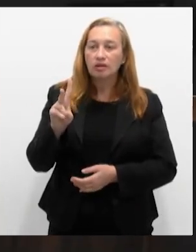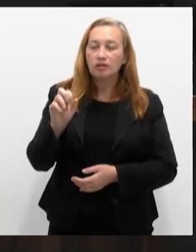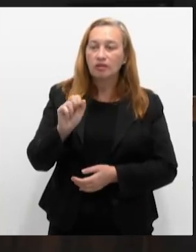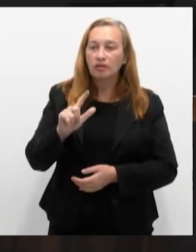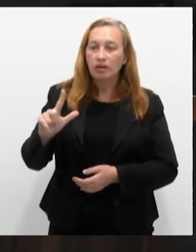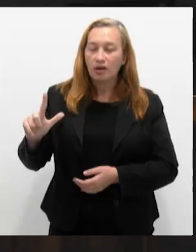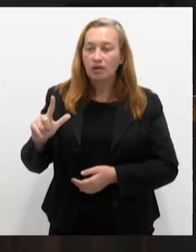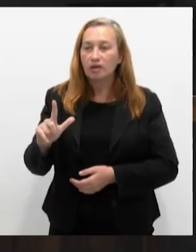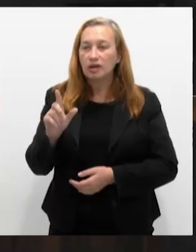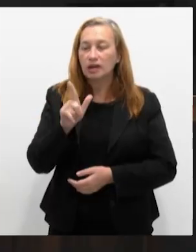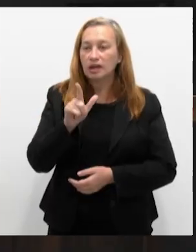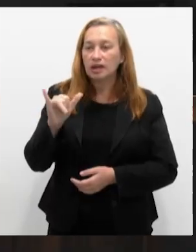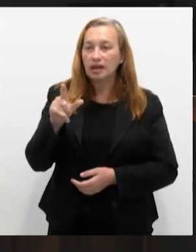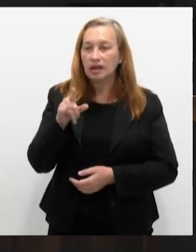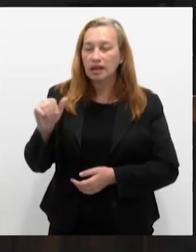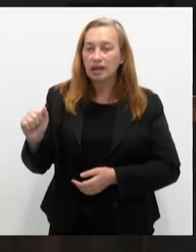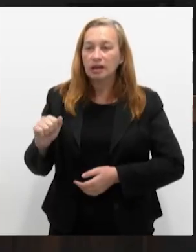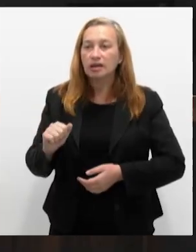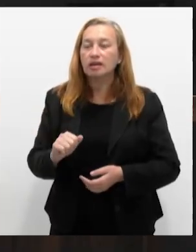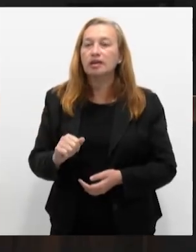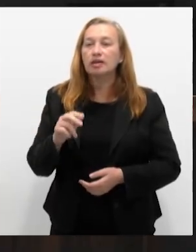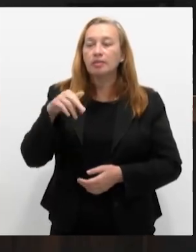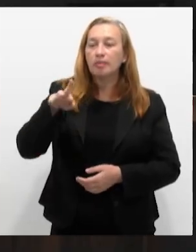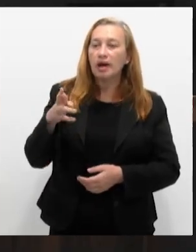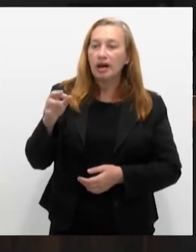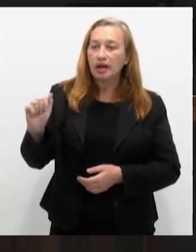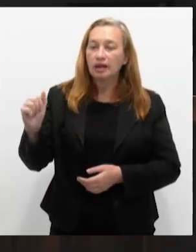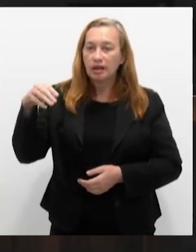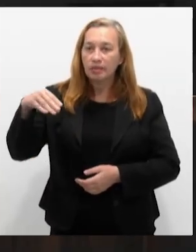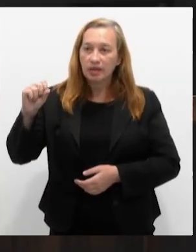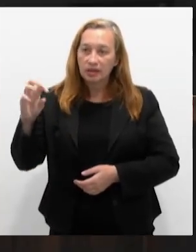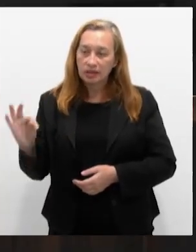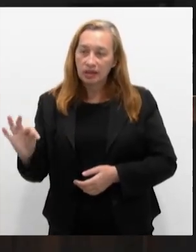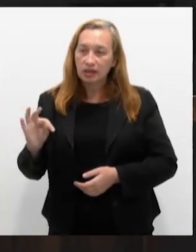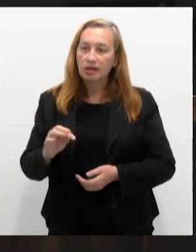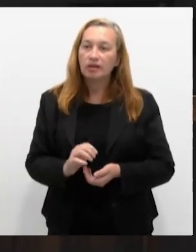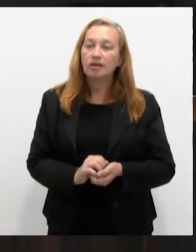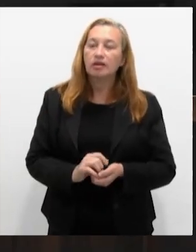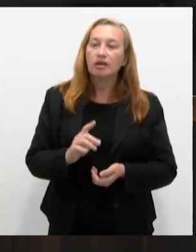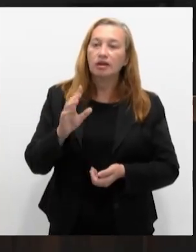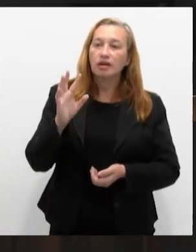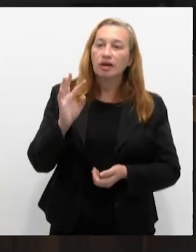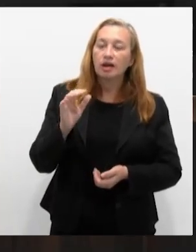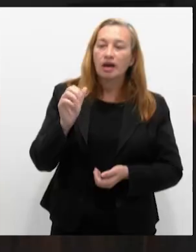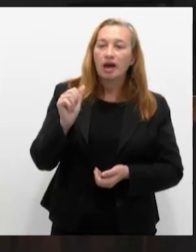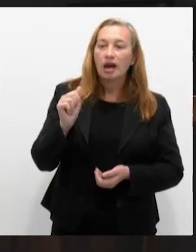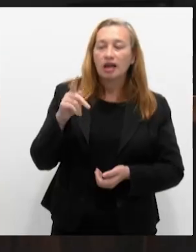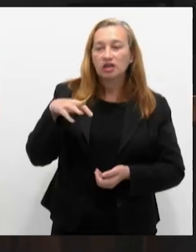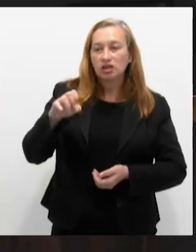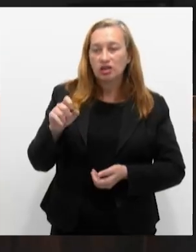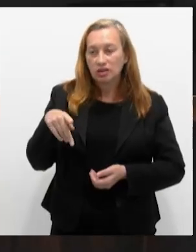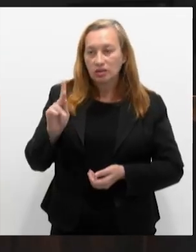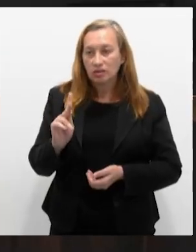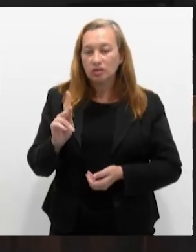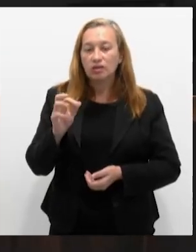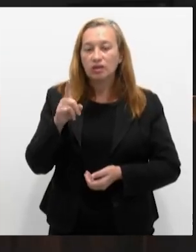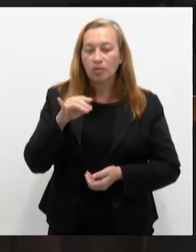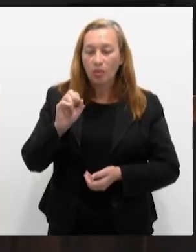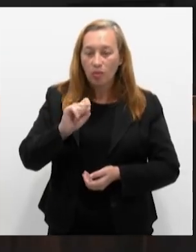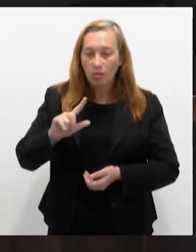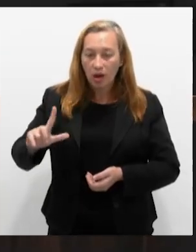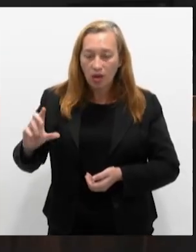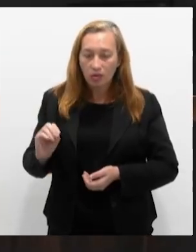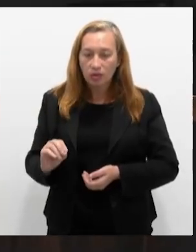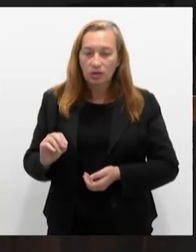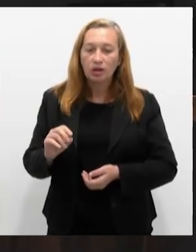Berg, Marina do MST, Fred Pacheco, Sara Pôncio, Alexandre Quinoploc, Dr. Deodalto, Daniel